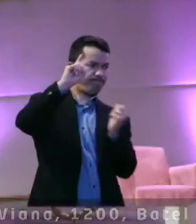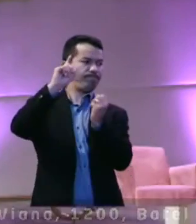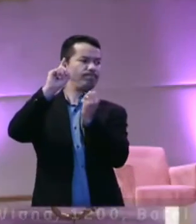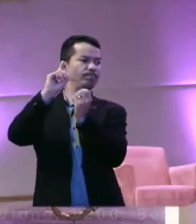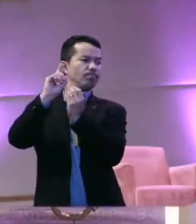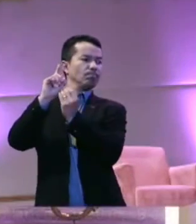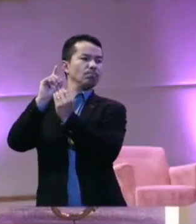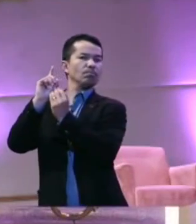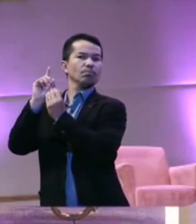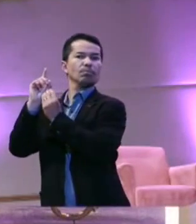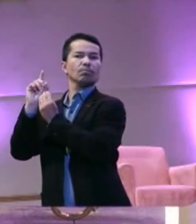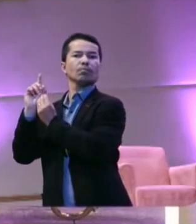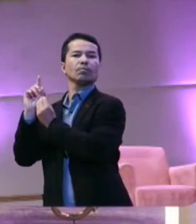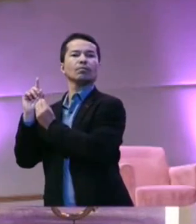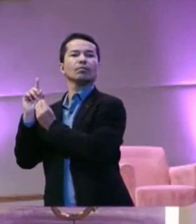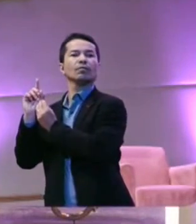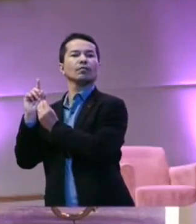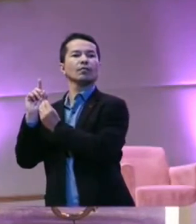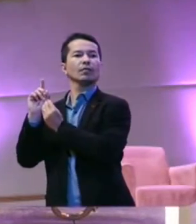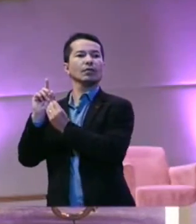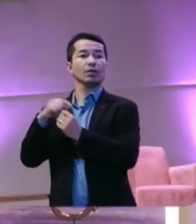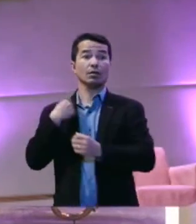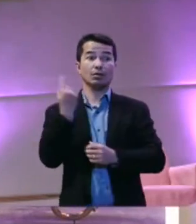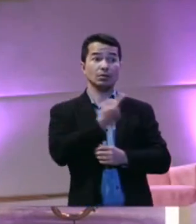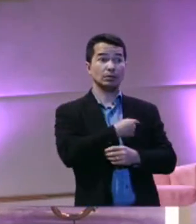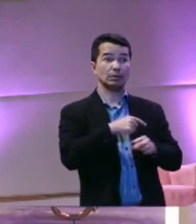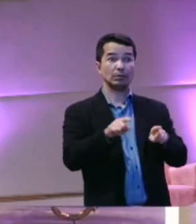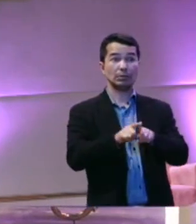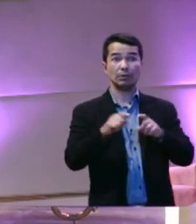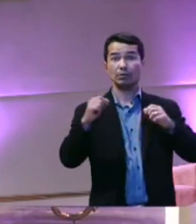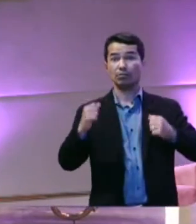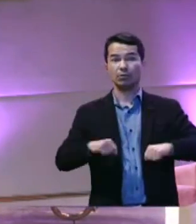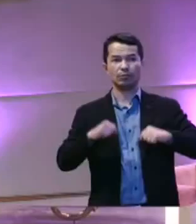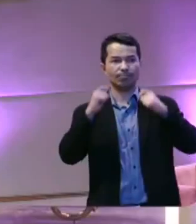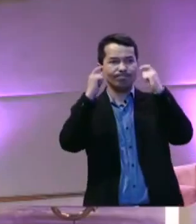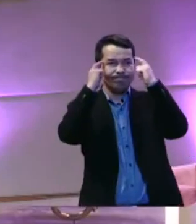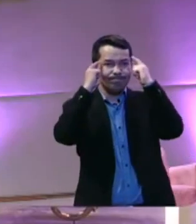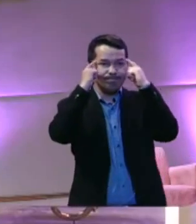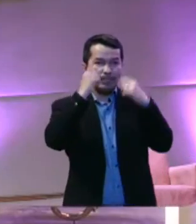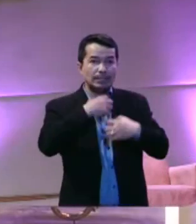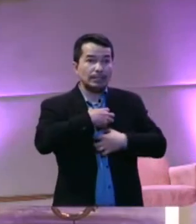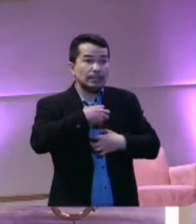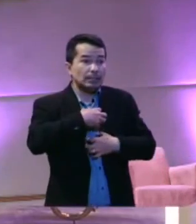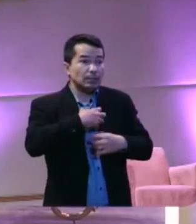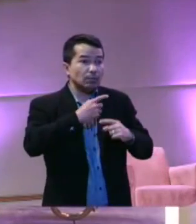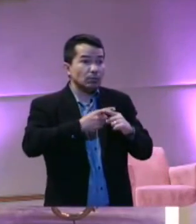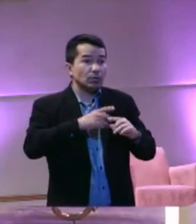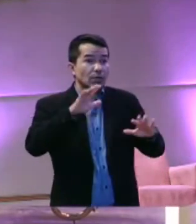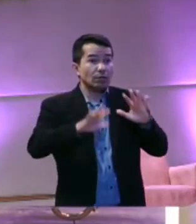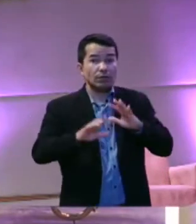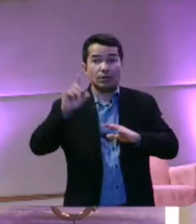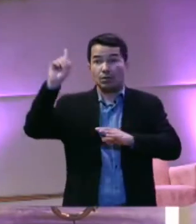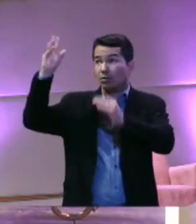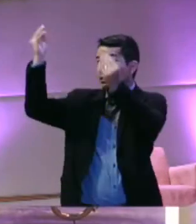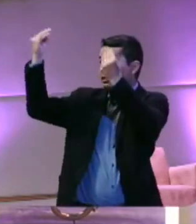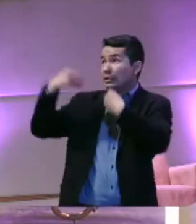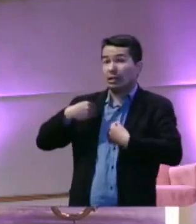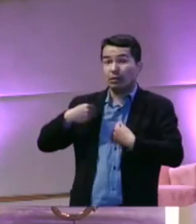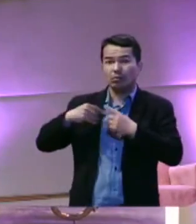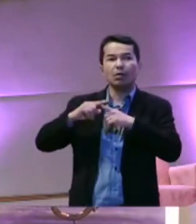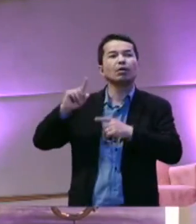Espírito que o rejeitou. Nós precisamos ser movidos pelo Espírito de Deus para perceber a vontade dele em cada